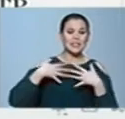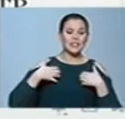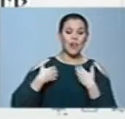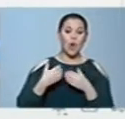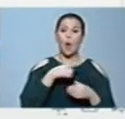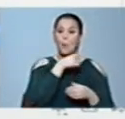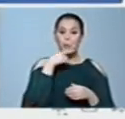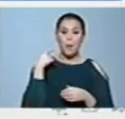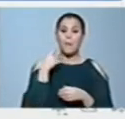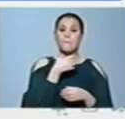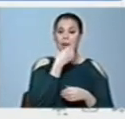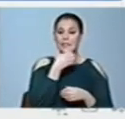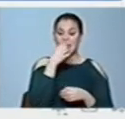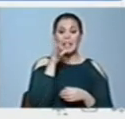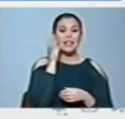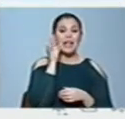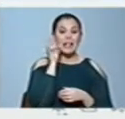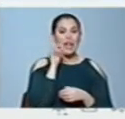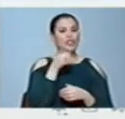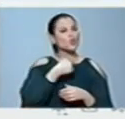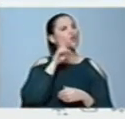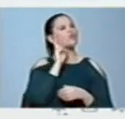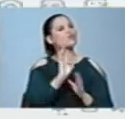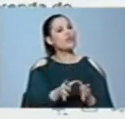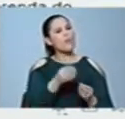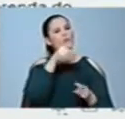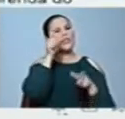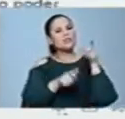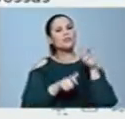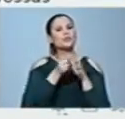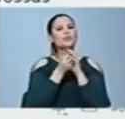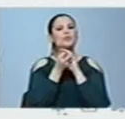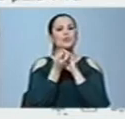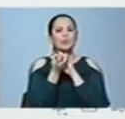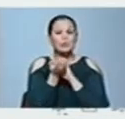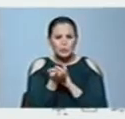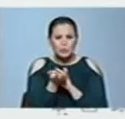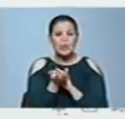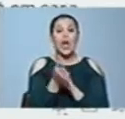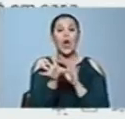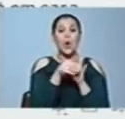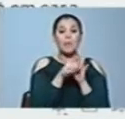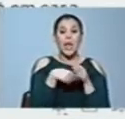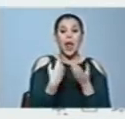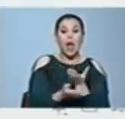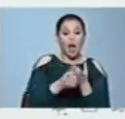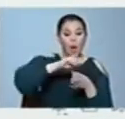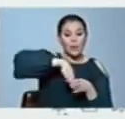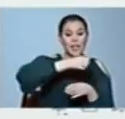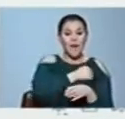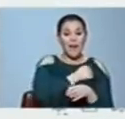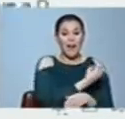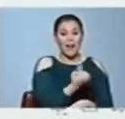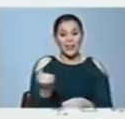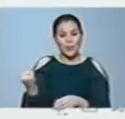de uma sair cara mengo e os anos recebemos com vários telespectadores aplicaram a ser feita em casa que fizeram e que